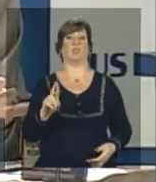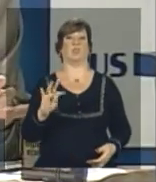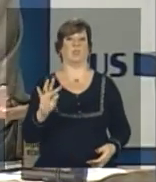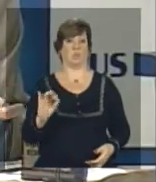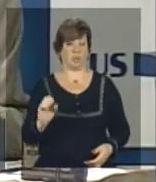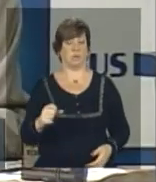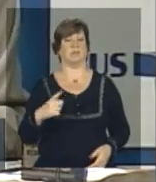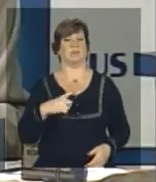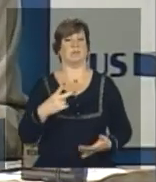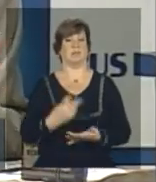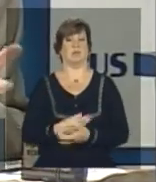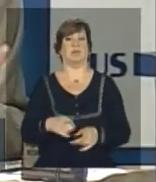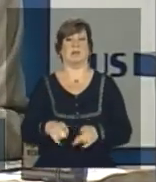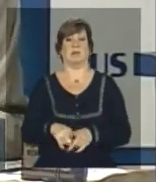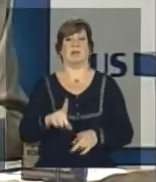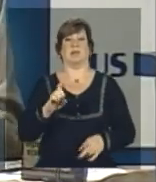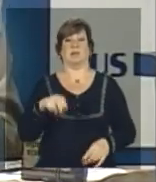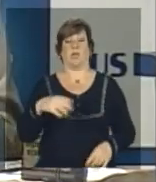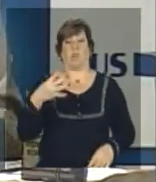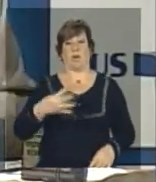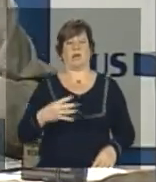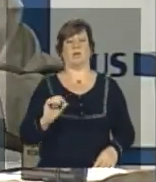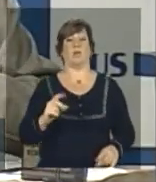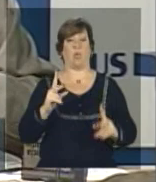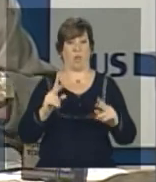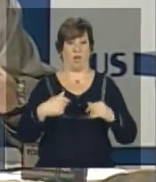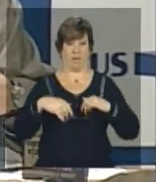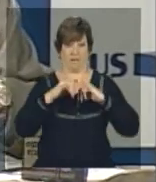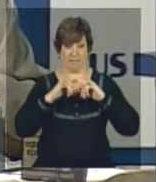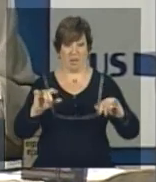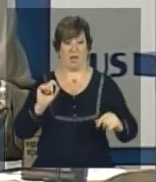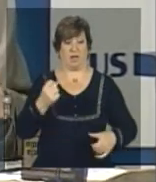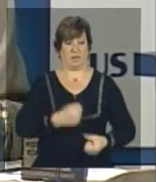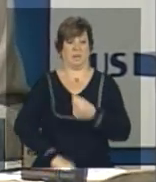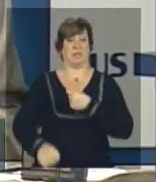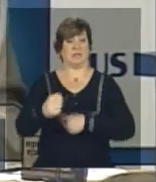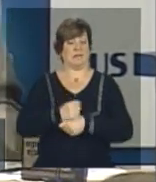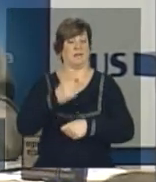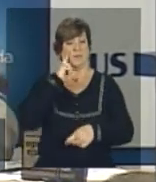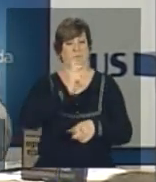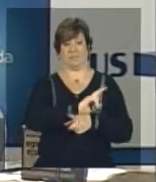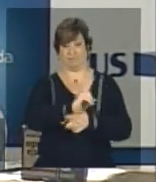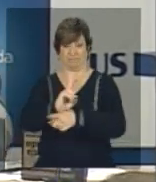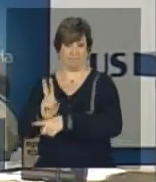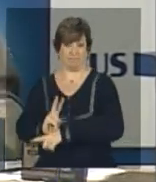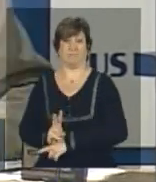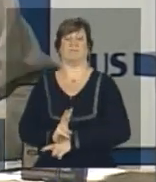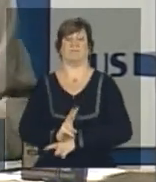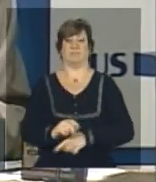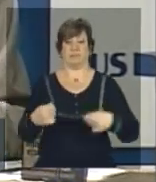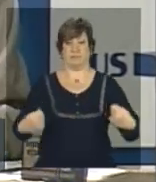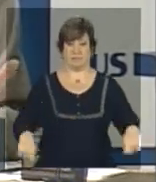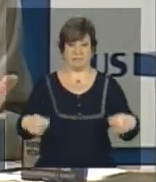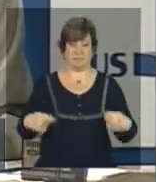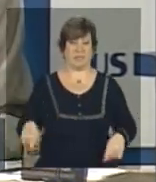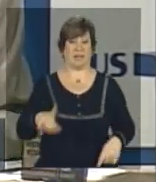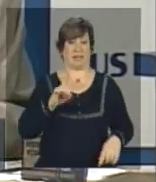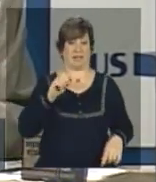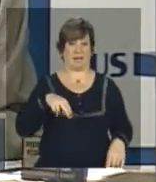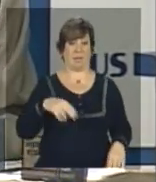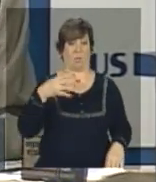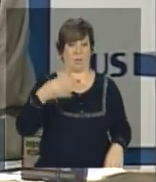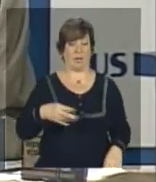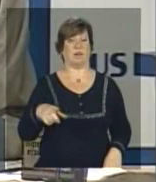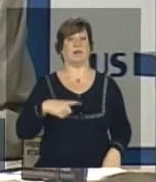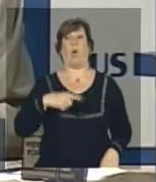circulação do DEN4. Né? Como a gente falou no ano passado, temos que monitorar, temos que acompanhar. Aparentemente, o DEN4,